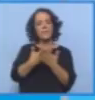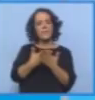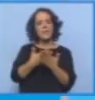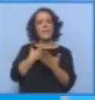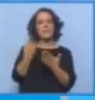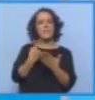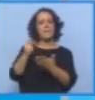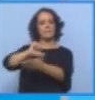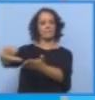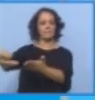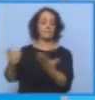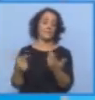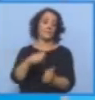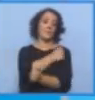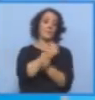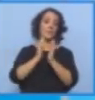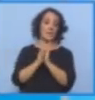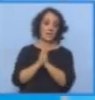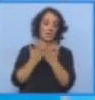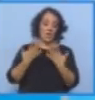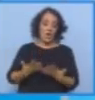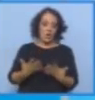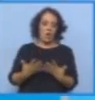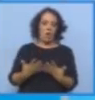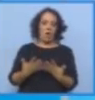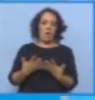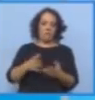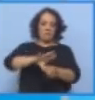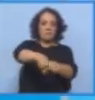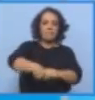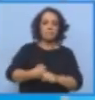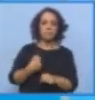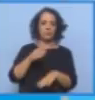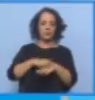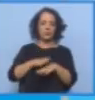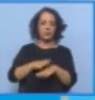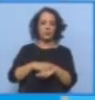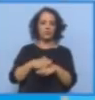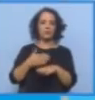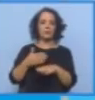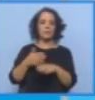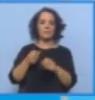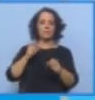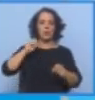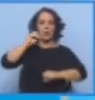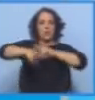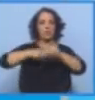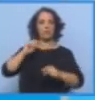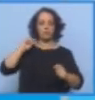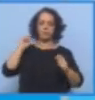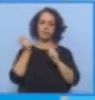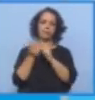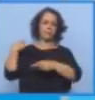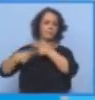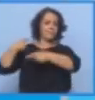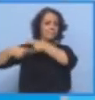Também a Igreja, nestes dias que é tão atacada, porque pela sua componente de renovação, que é uma renovação constante, aconteceu ao